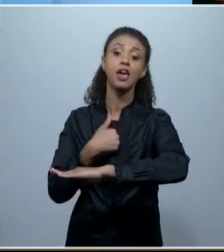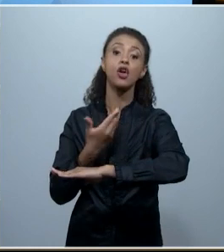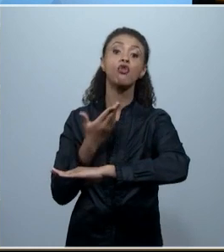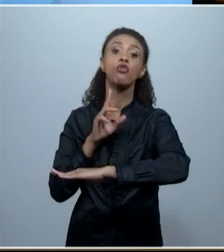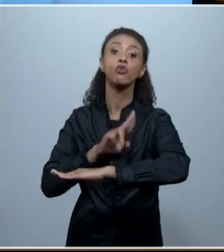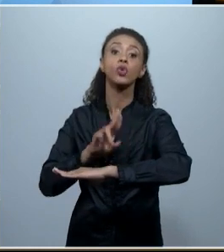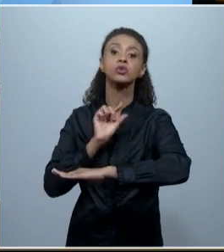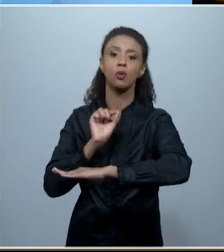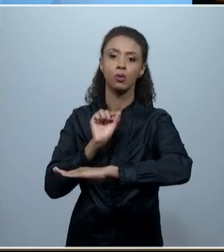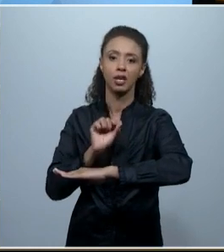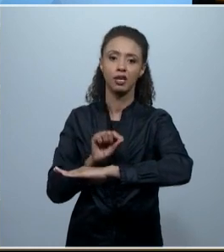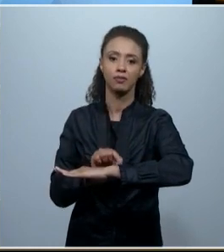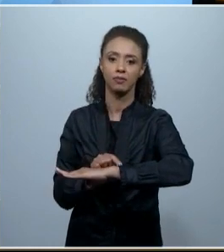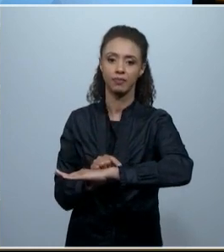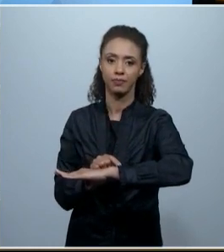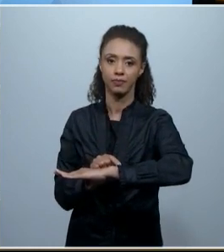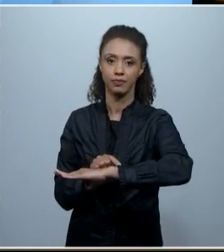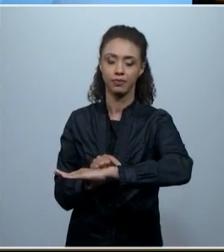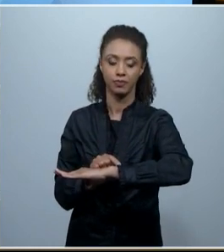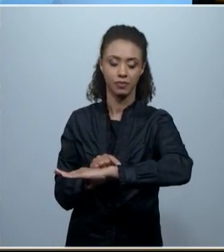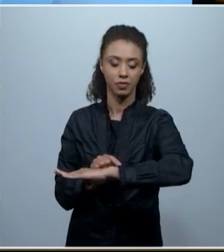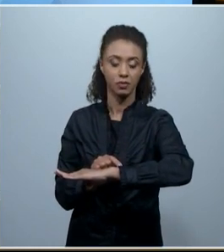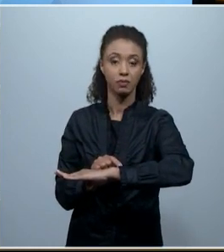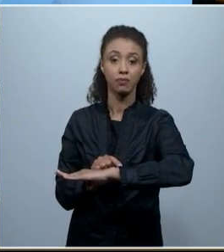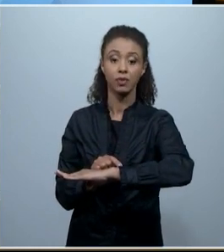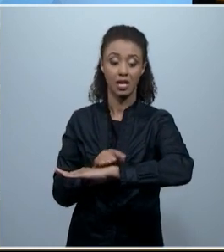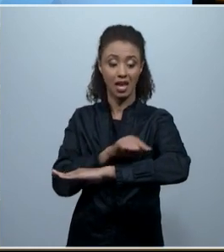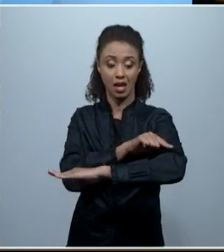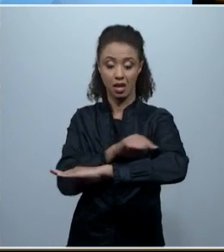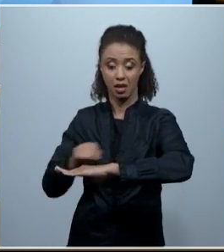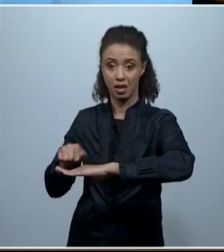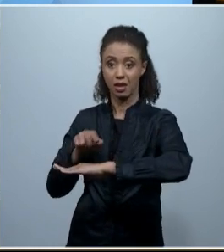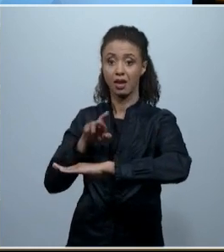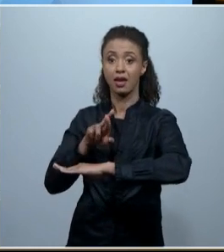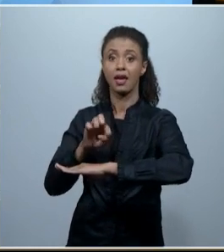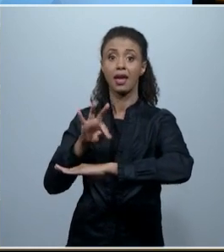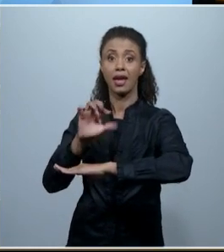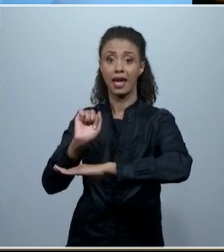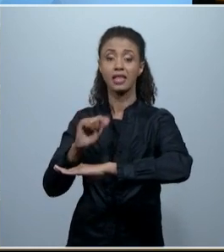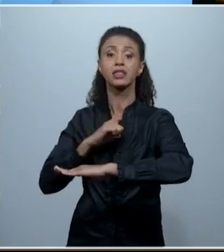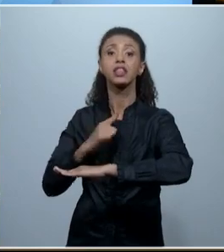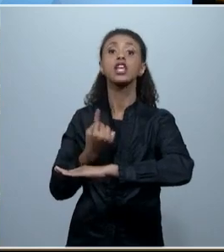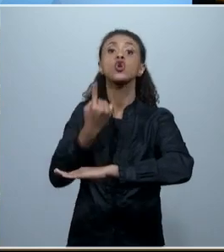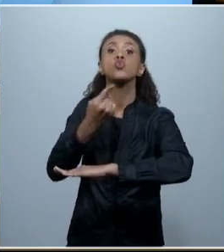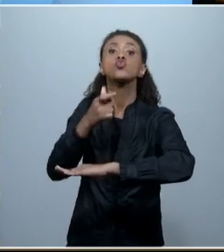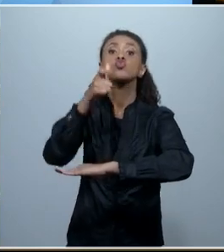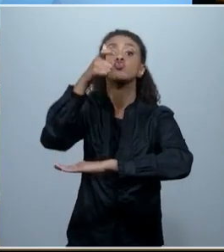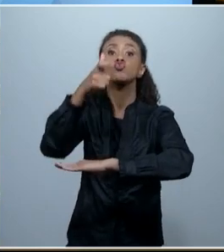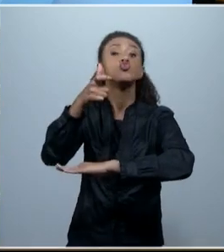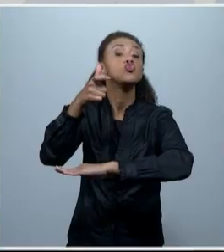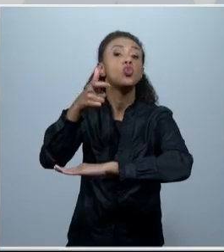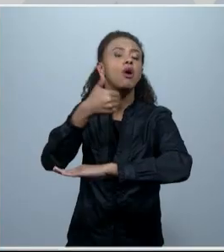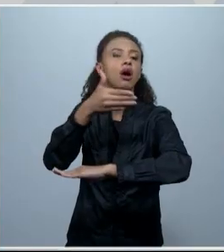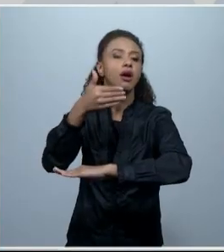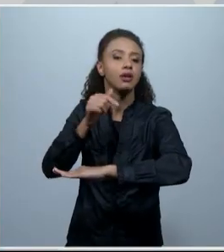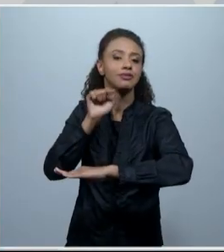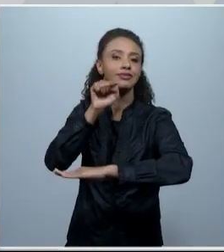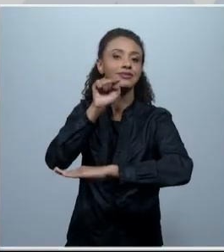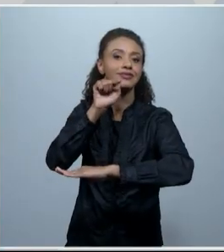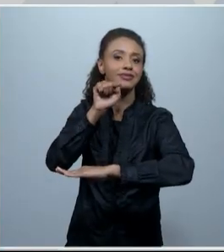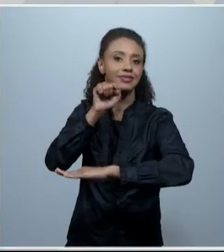por um ponto fora de uma reta passa uma única paralela à reta dada então aqui eu vou